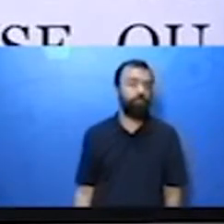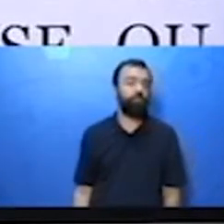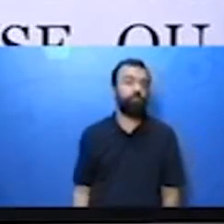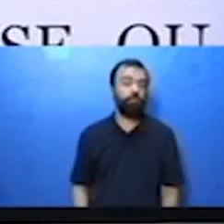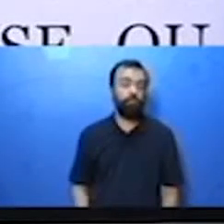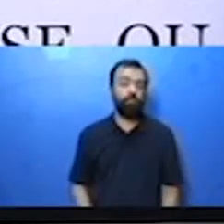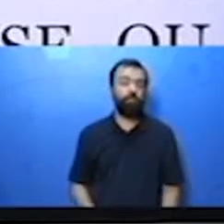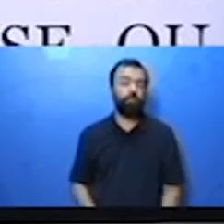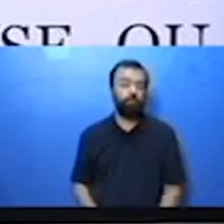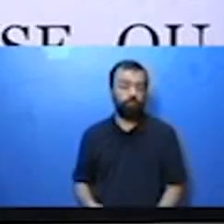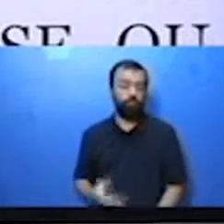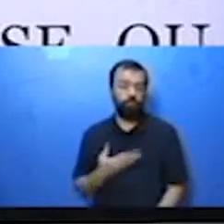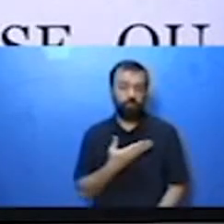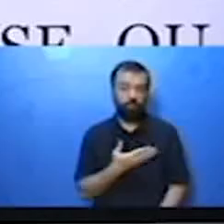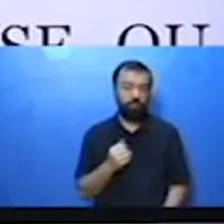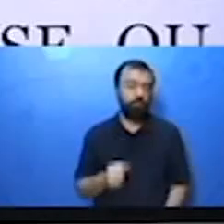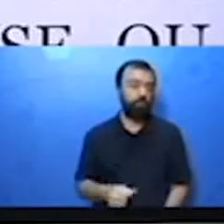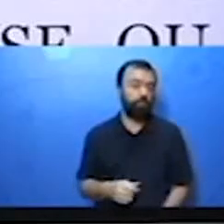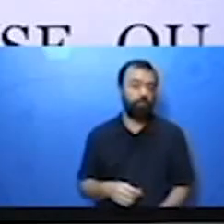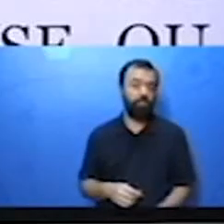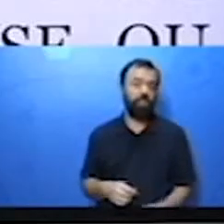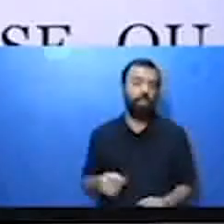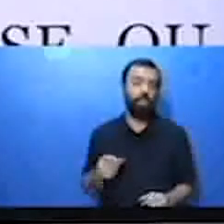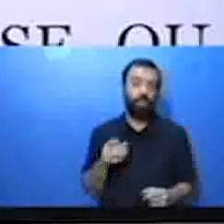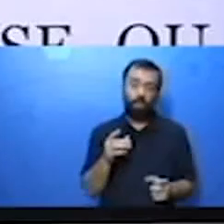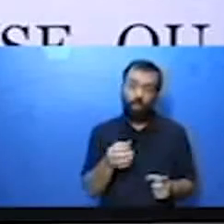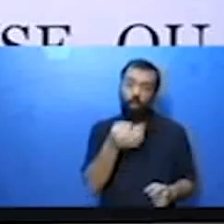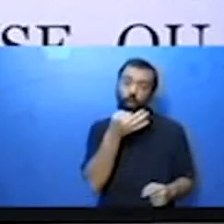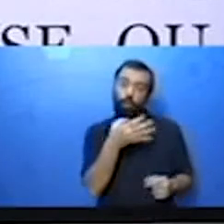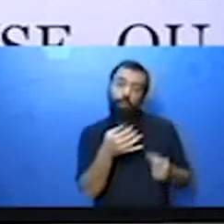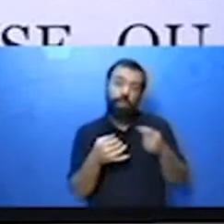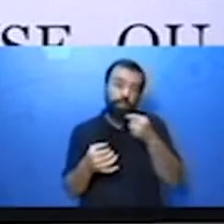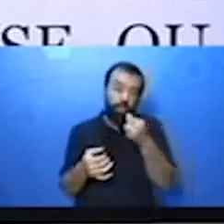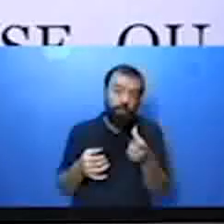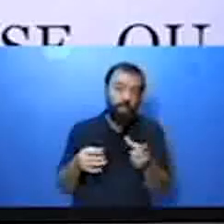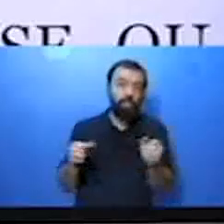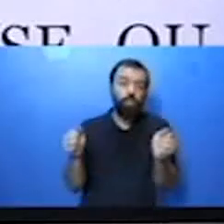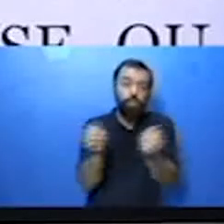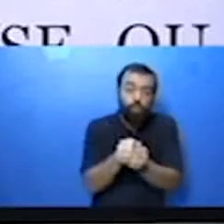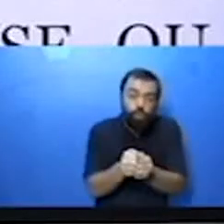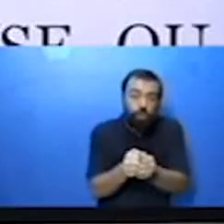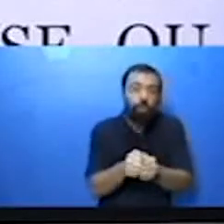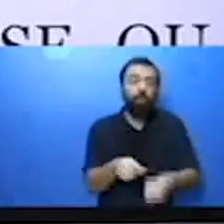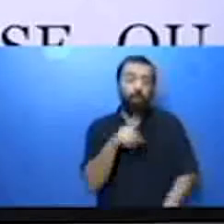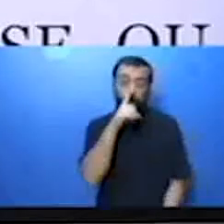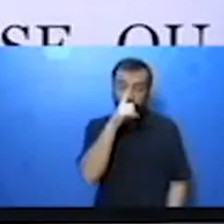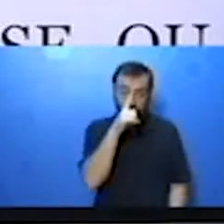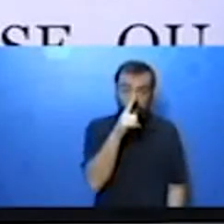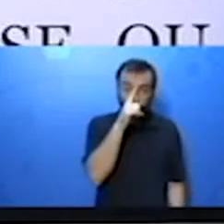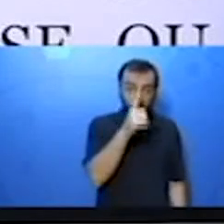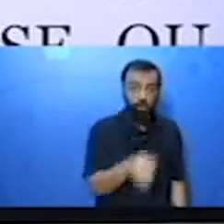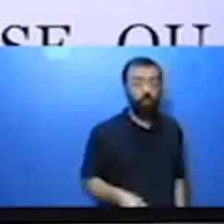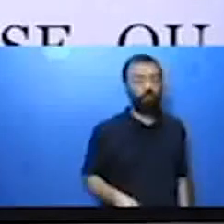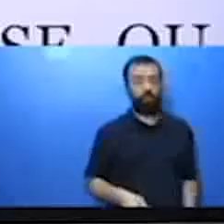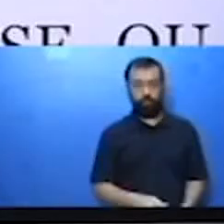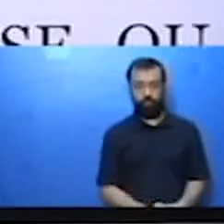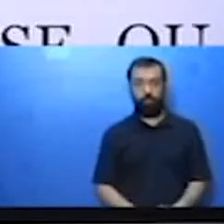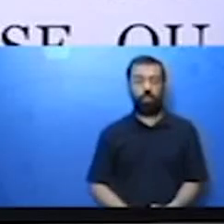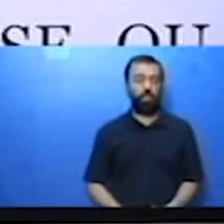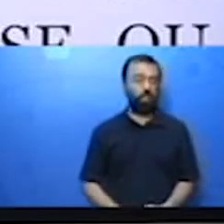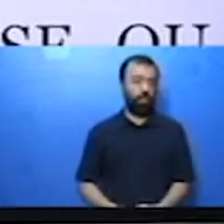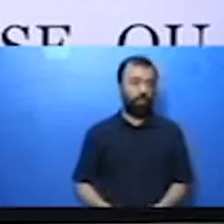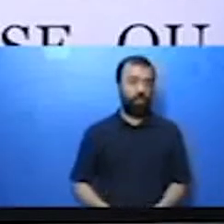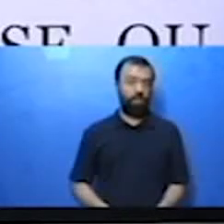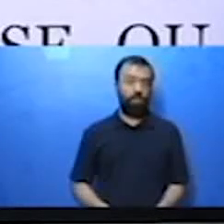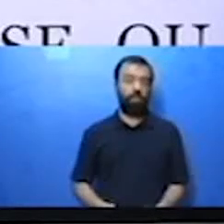Outra preocupação refere-se à combinação inadequada. Neste caso, o uso de um medicamento